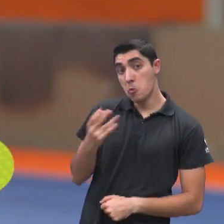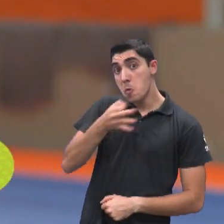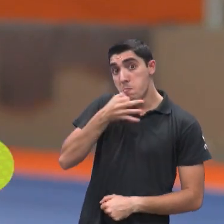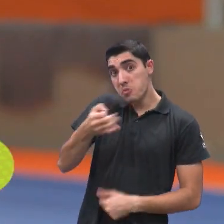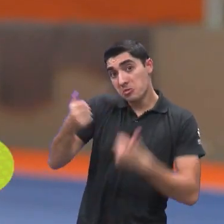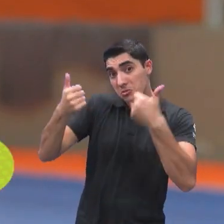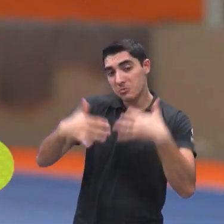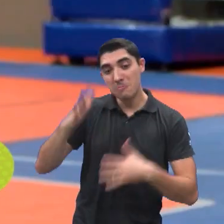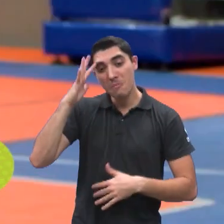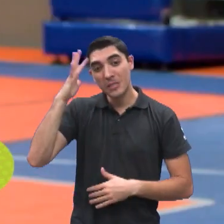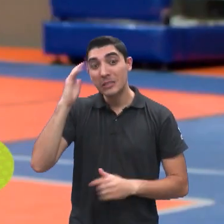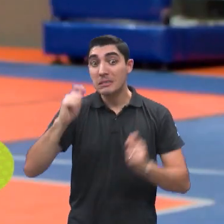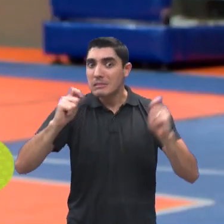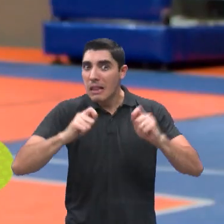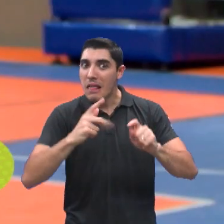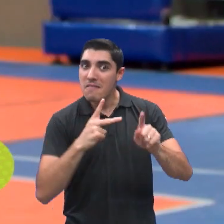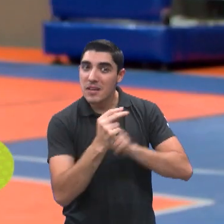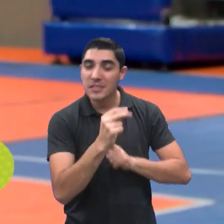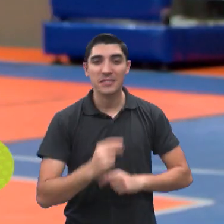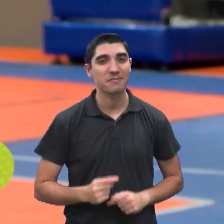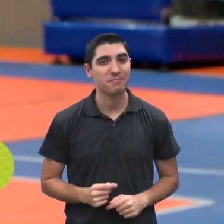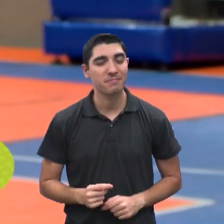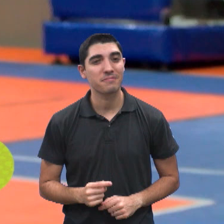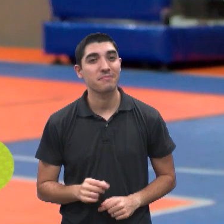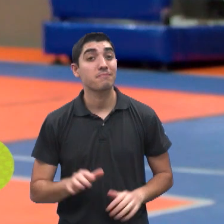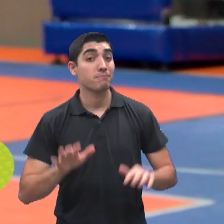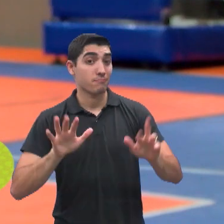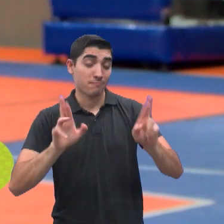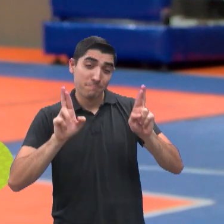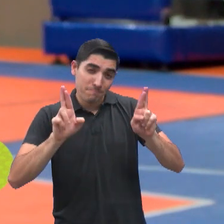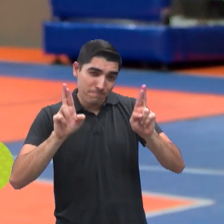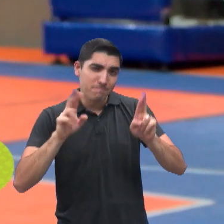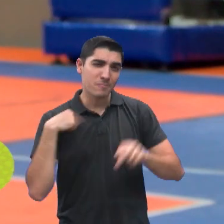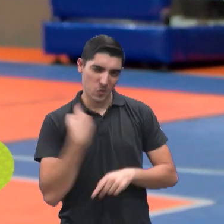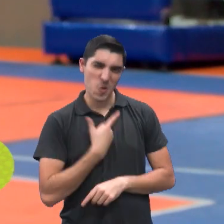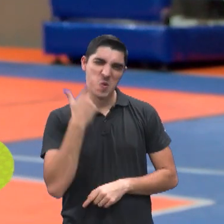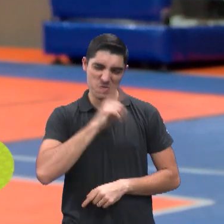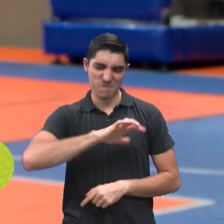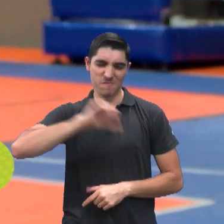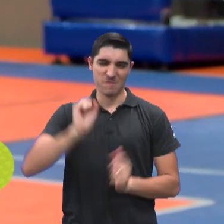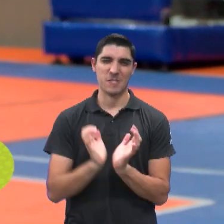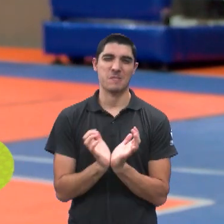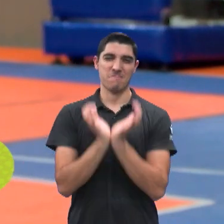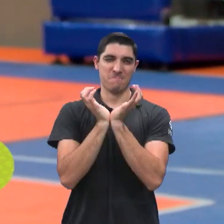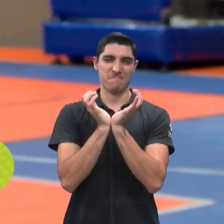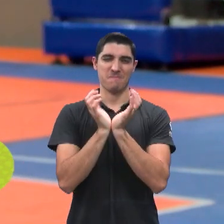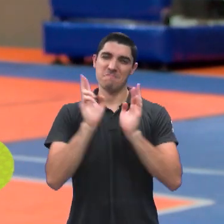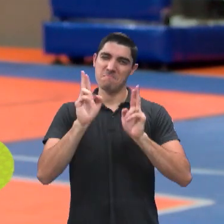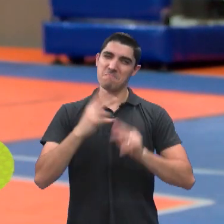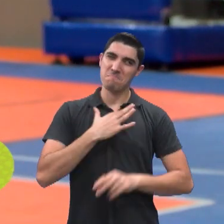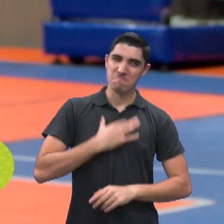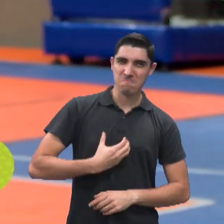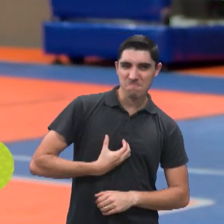final da competição. Espero que a gente fique no pódio, fique ali entre